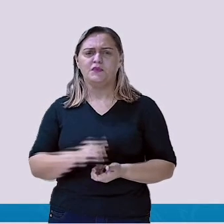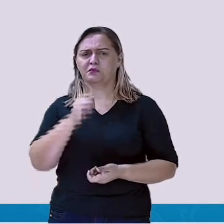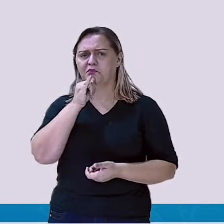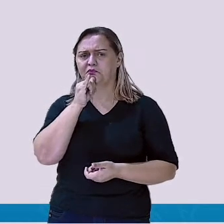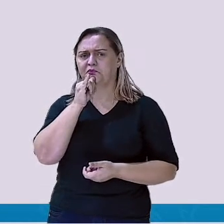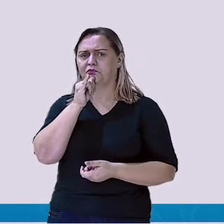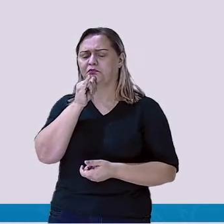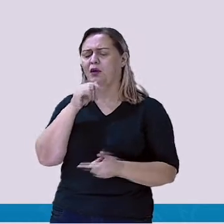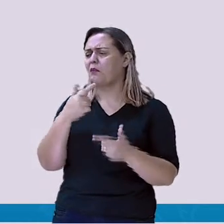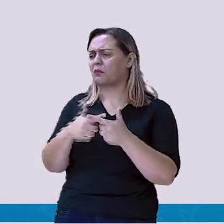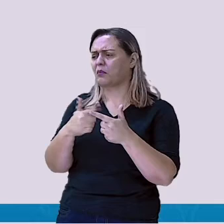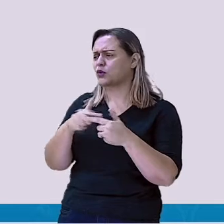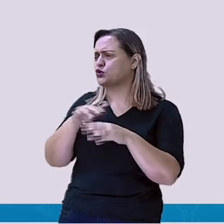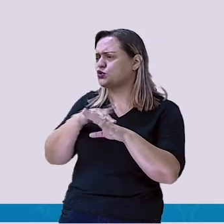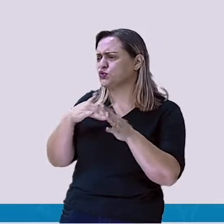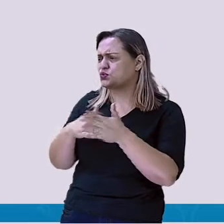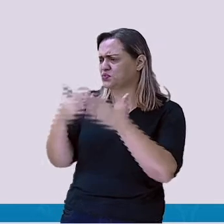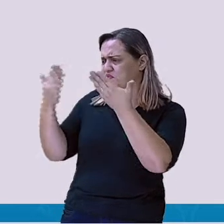choro?